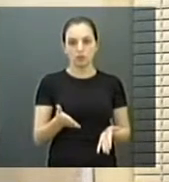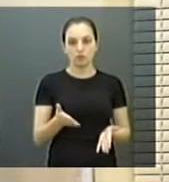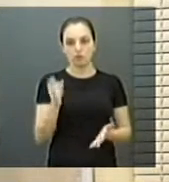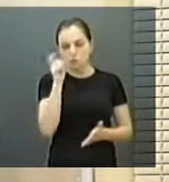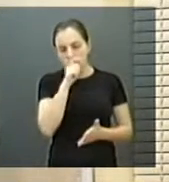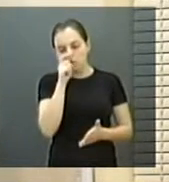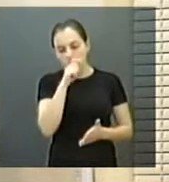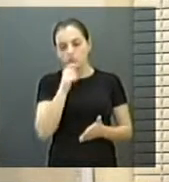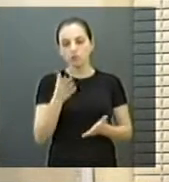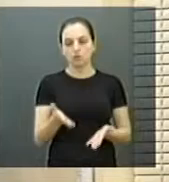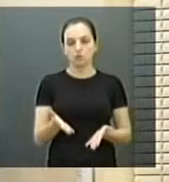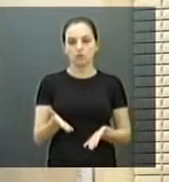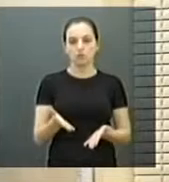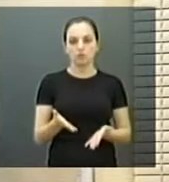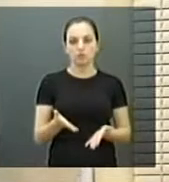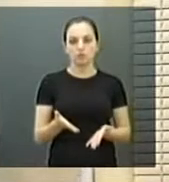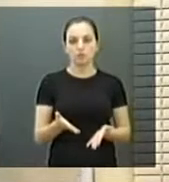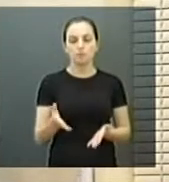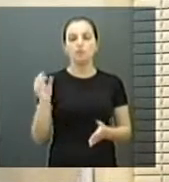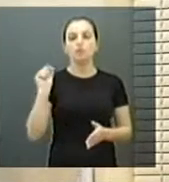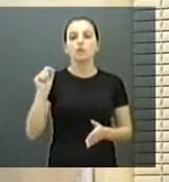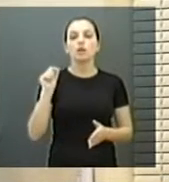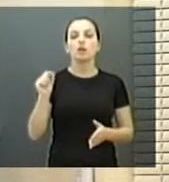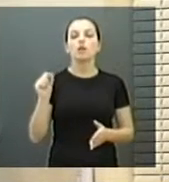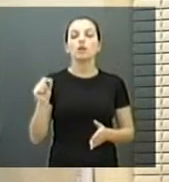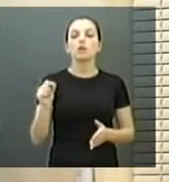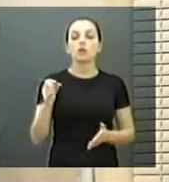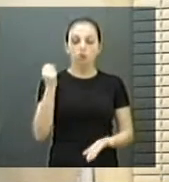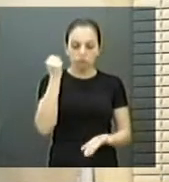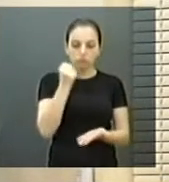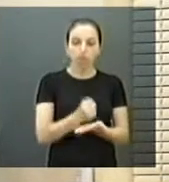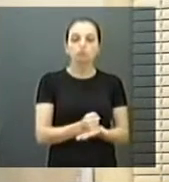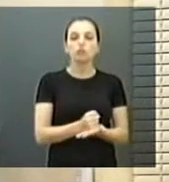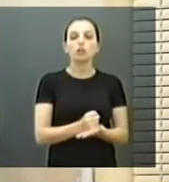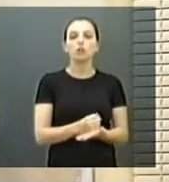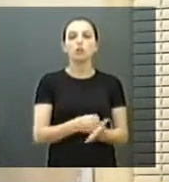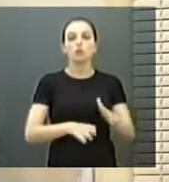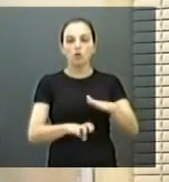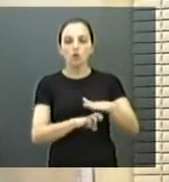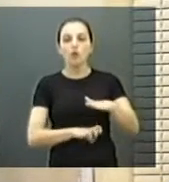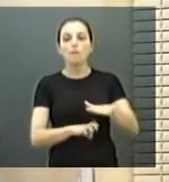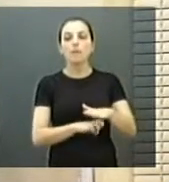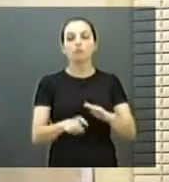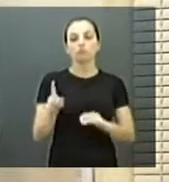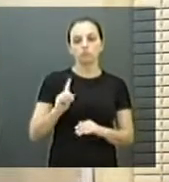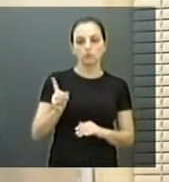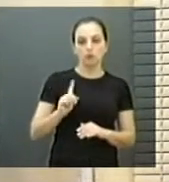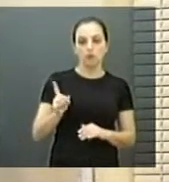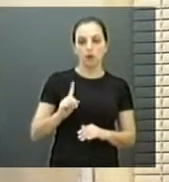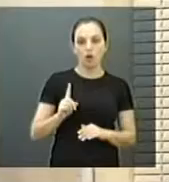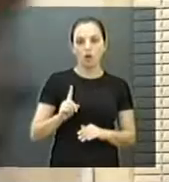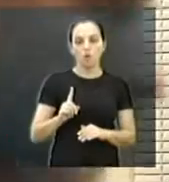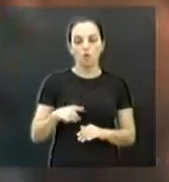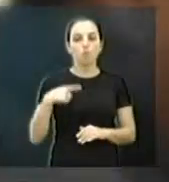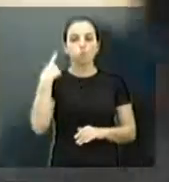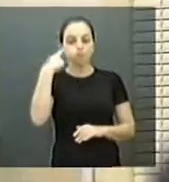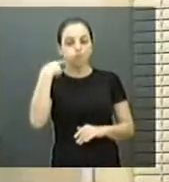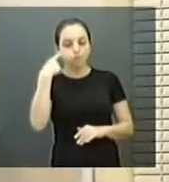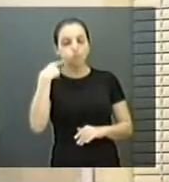verdade. Quem contratou não foi a empresa Cláudio. Quem contratou foi a promotoria.